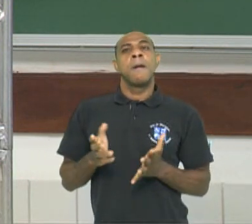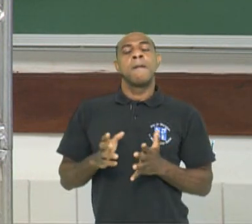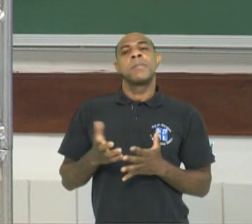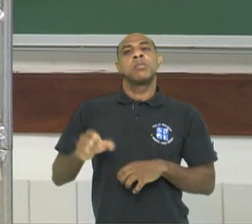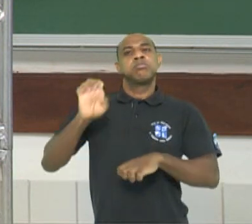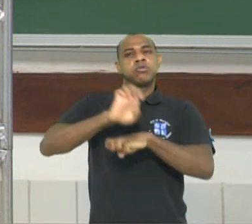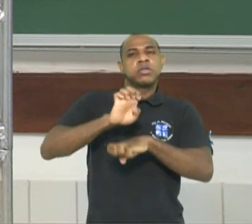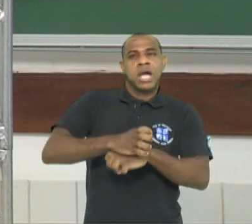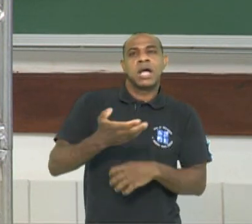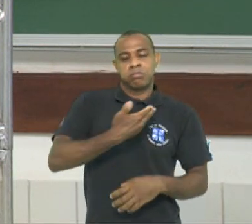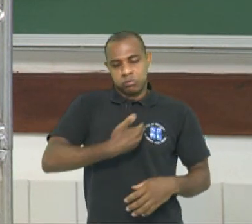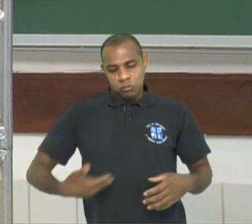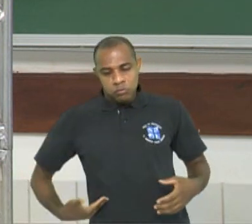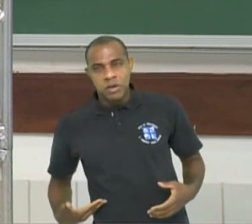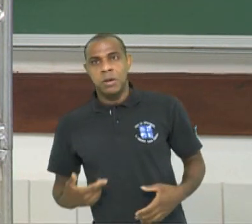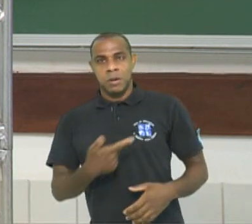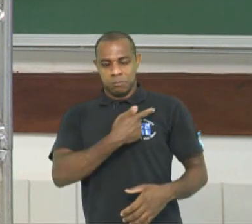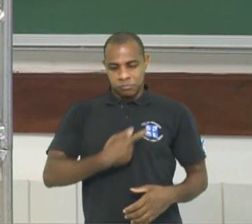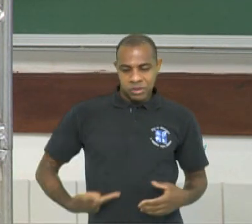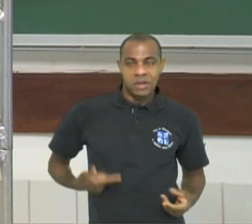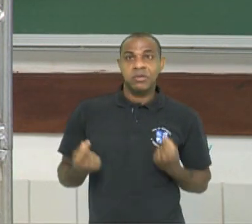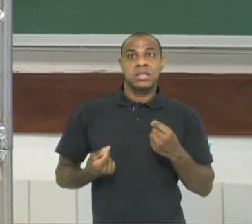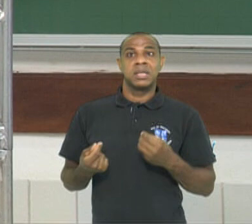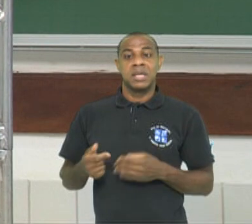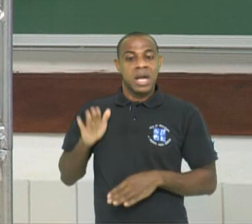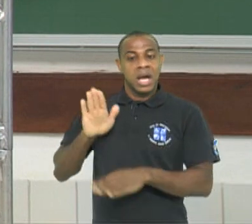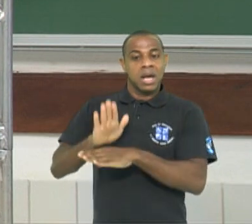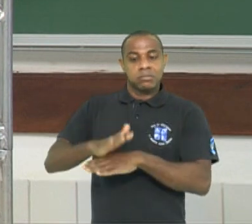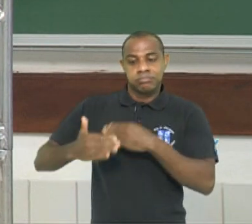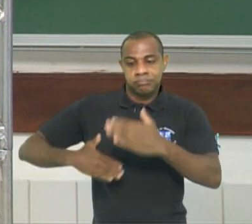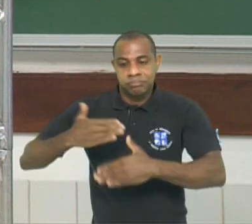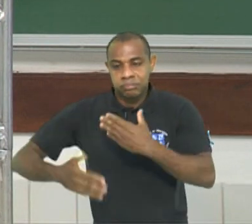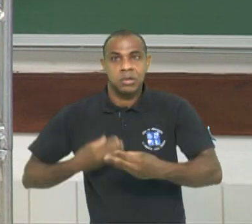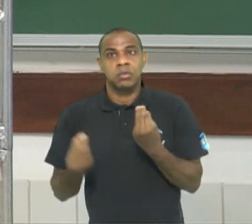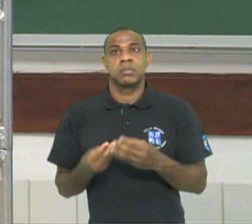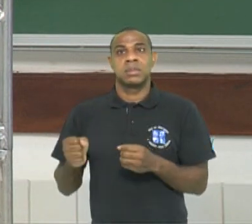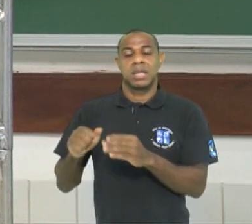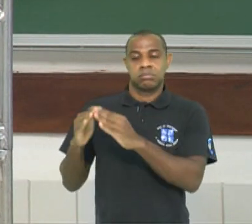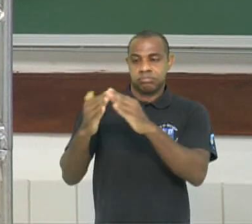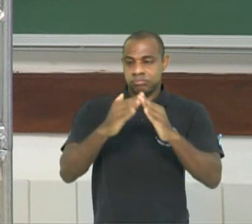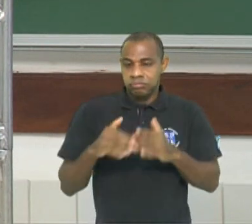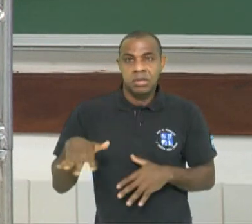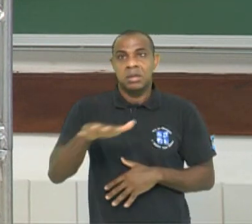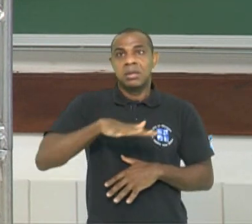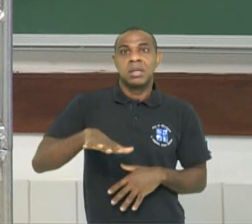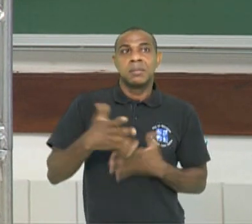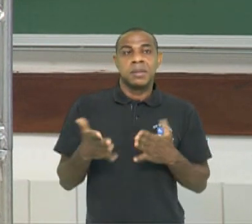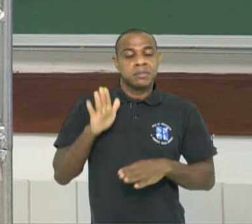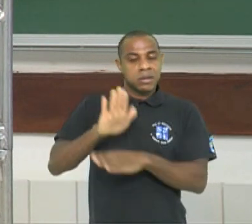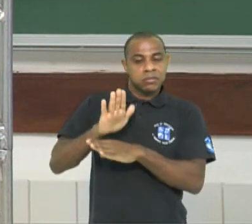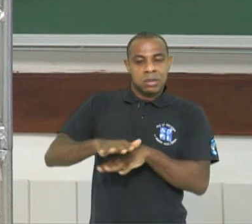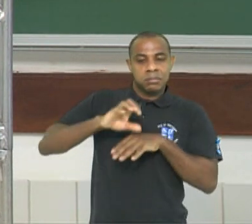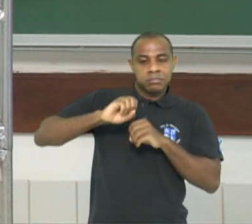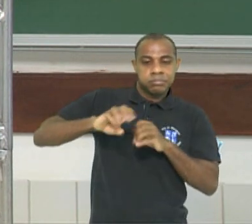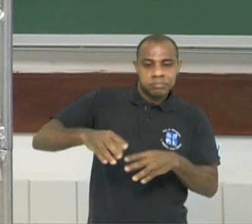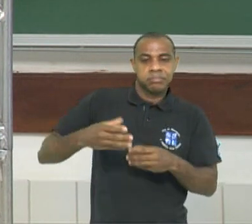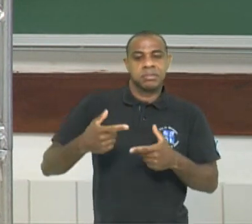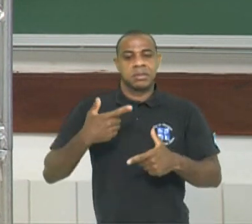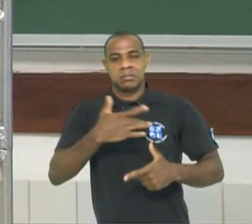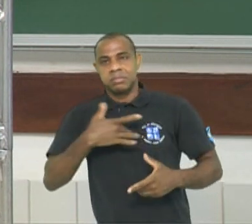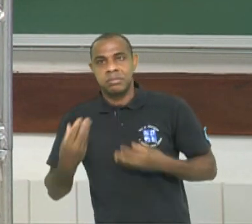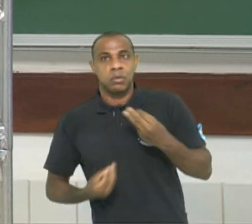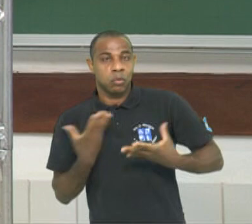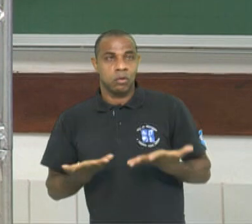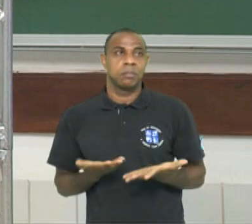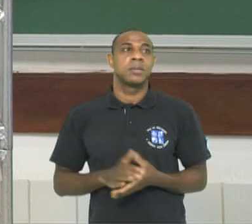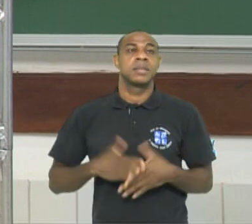o governo, agir nessas comunidades e realmente fazer com que elas sejam bem atendidas do ponto de vista social.